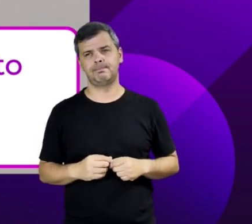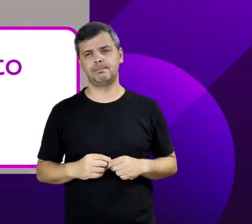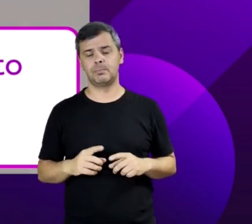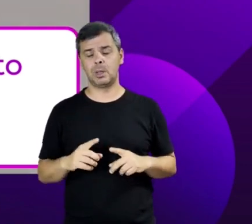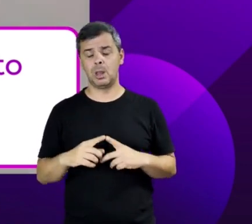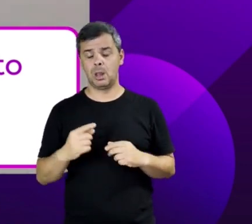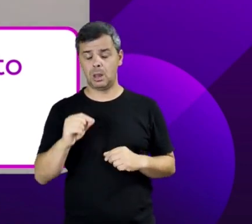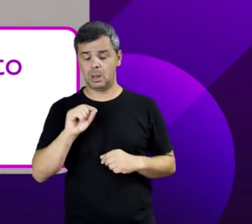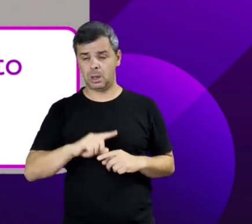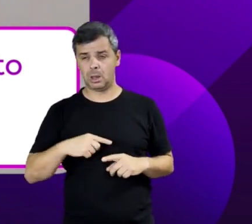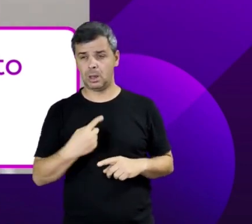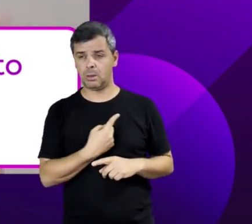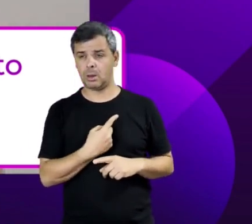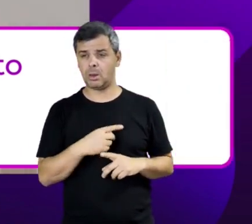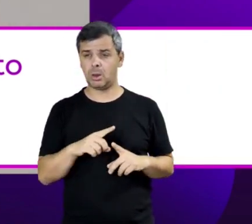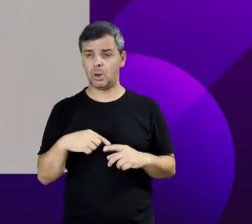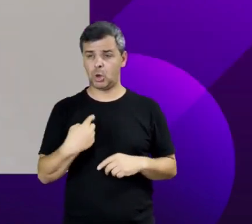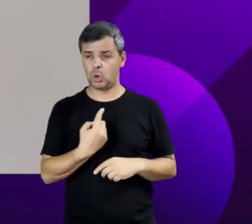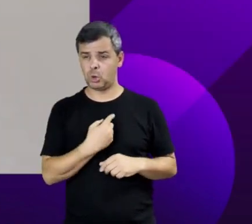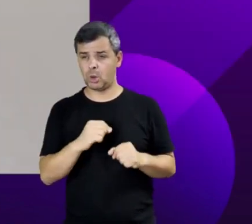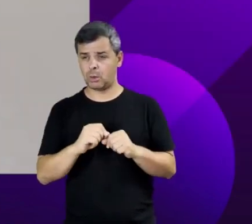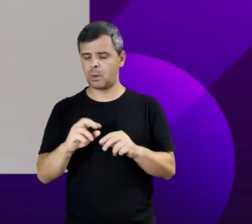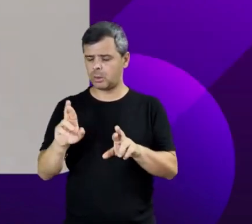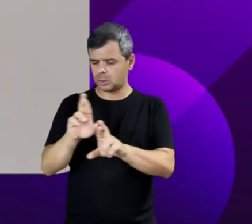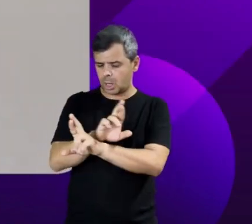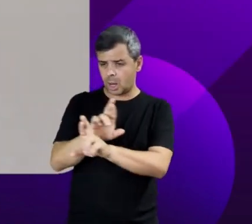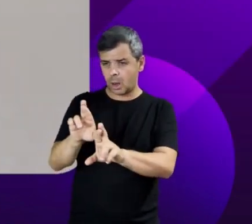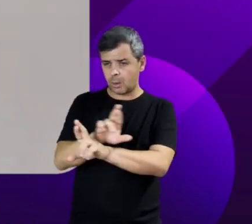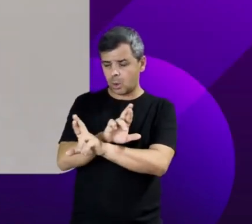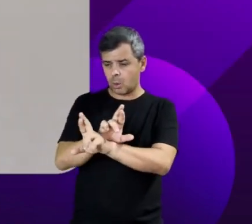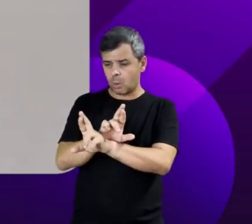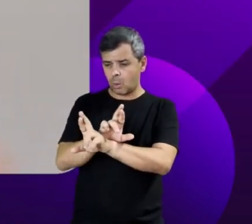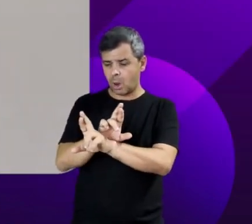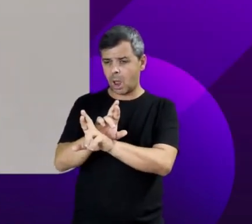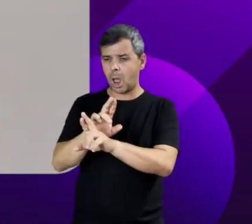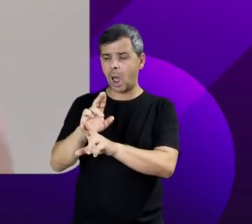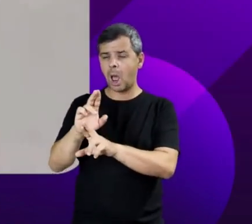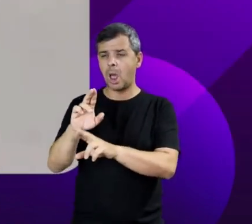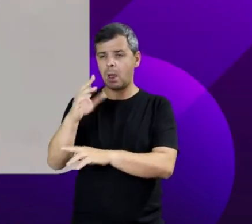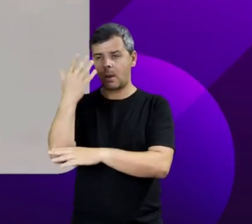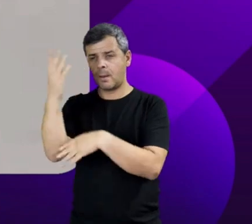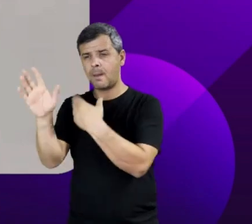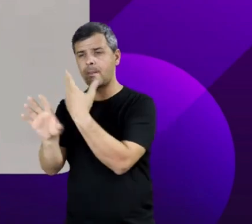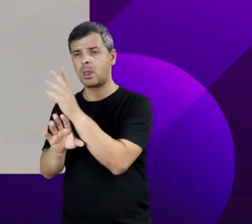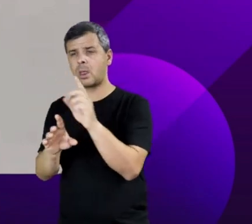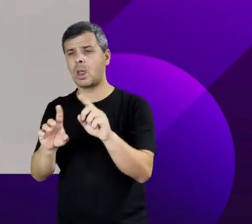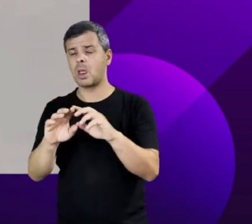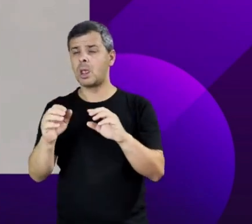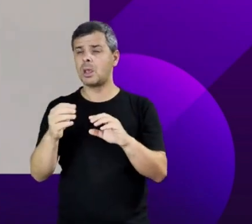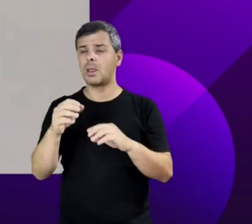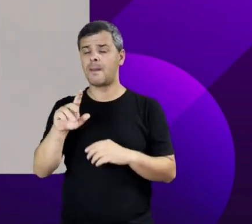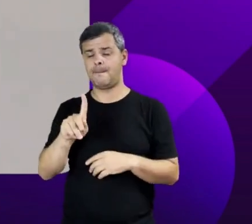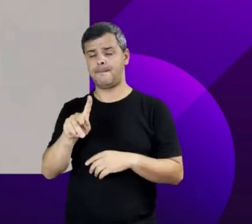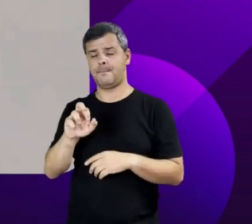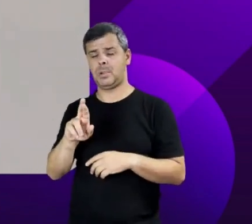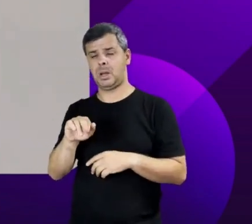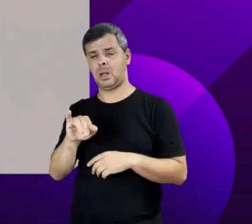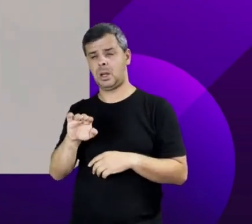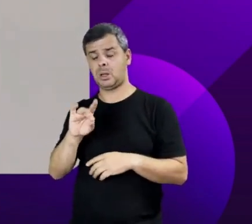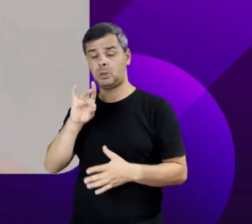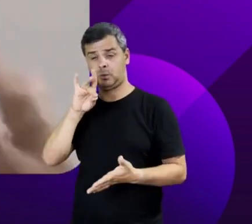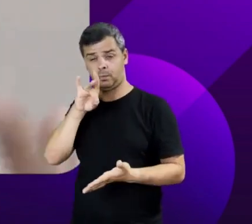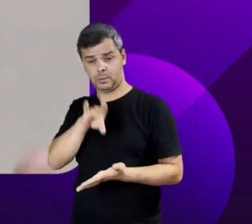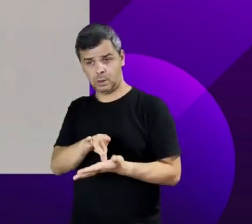que, enfim, a forma como nós nos relacionamos com a natureza, e esse paradigma é o paradigma que precisa, de fato,